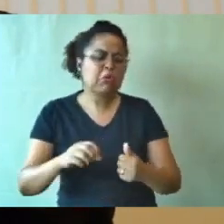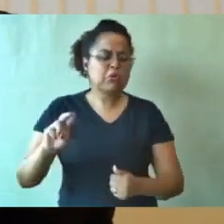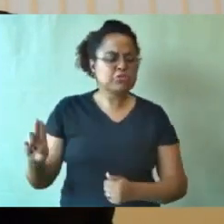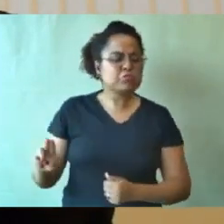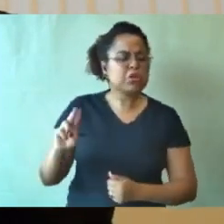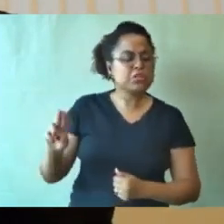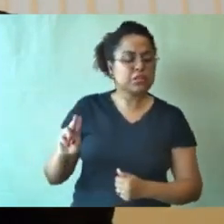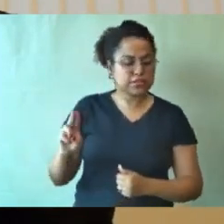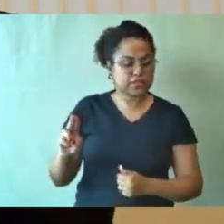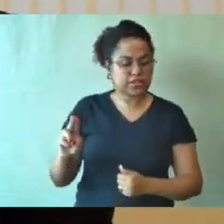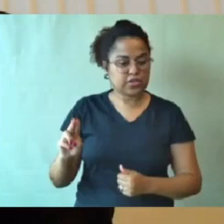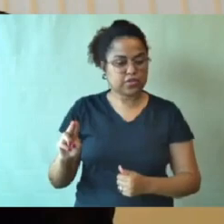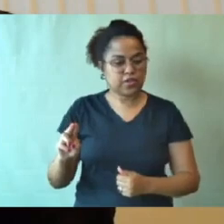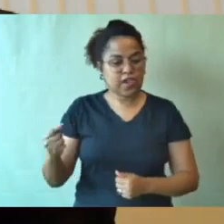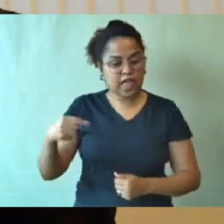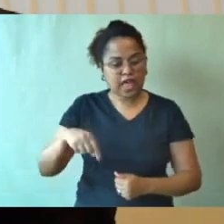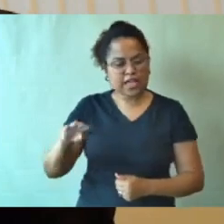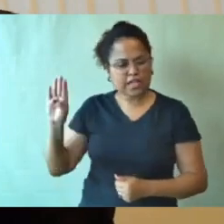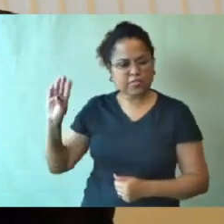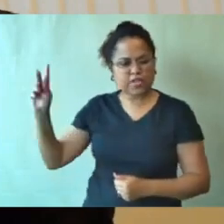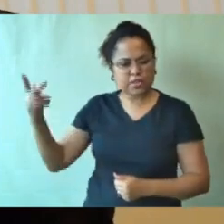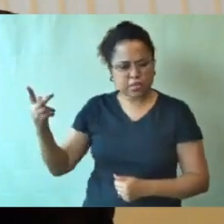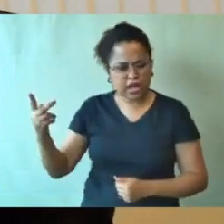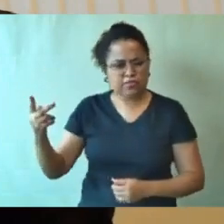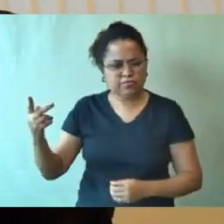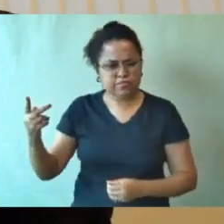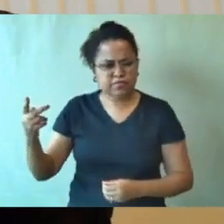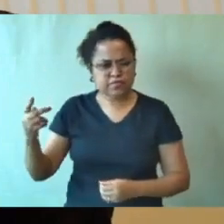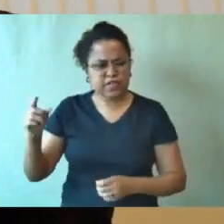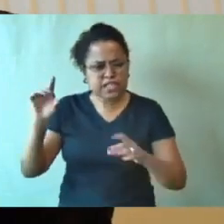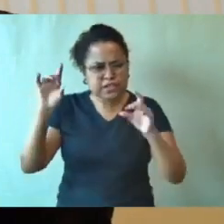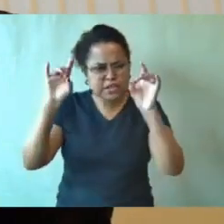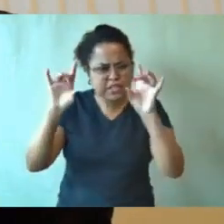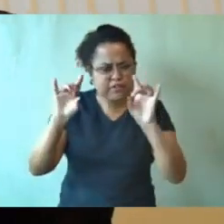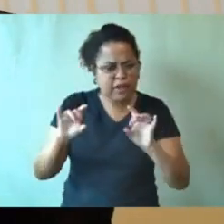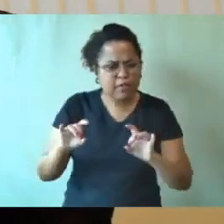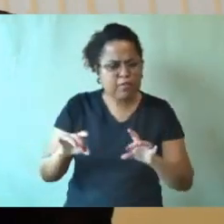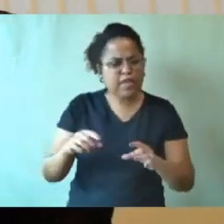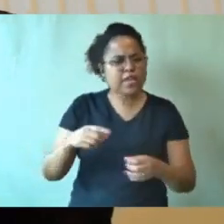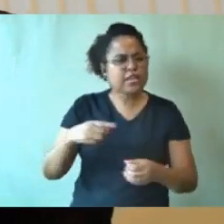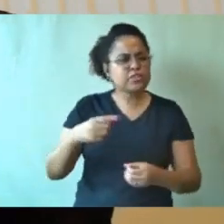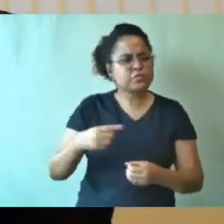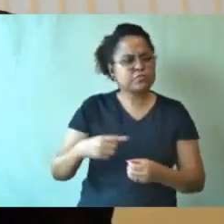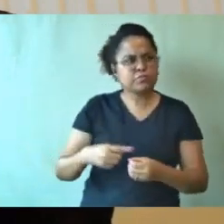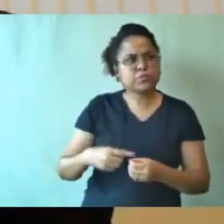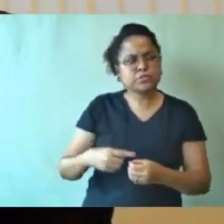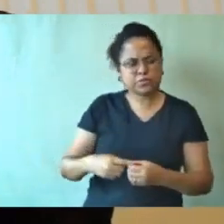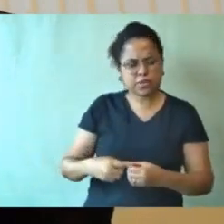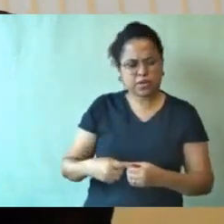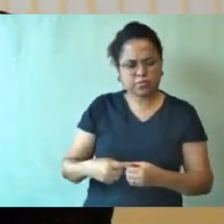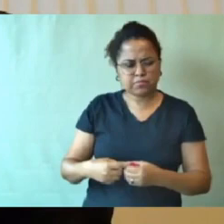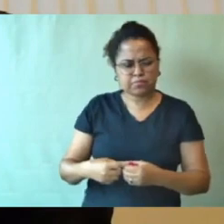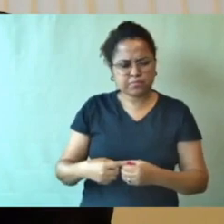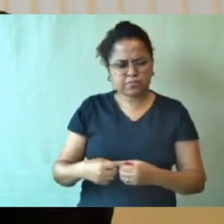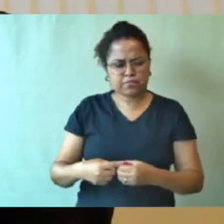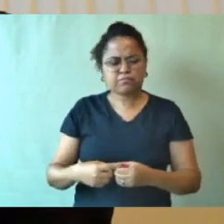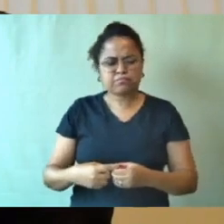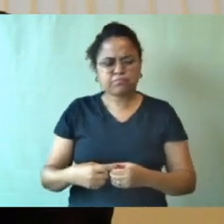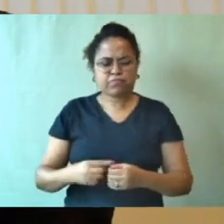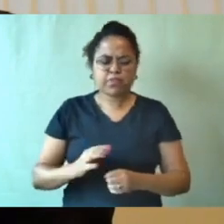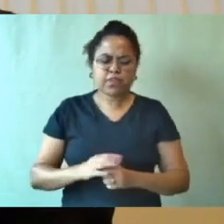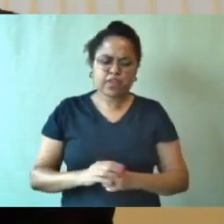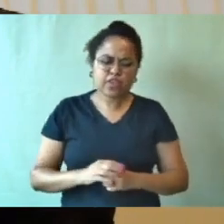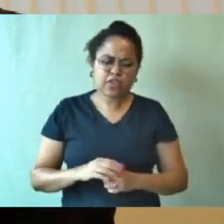Horizonte, especificamente, o transporte municipal, a partir de 2018, não foi cumprido o contrato com as empresas, com